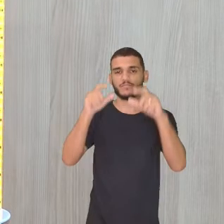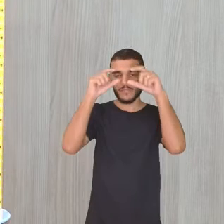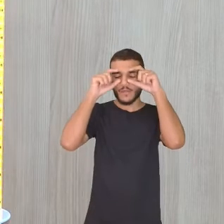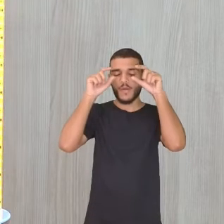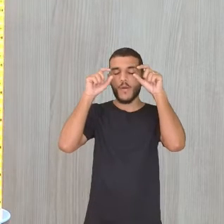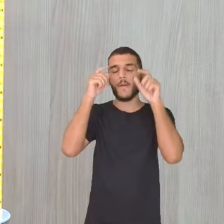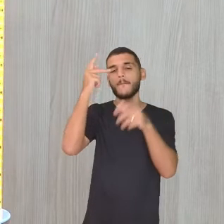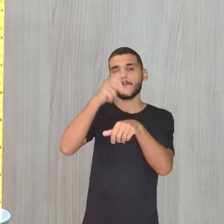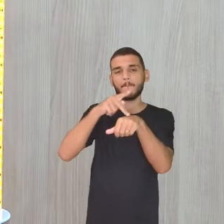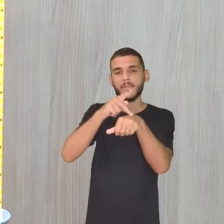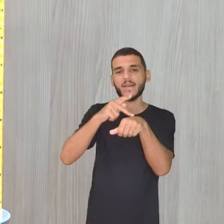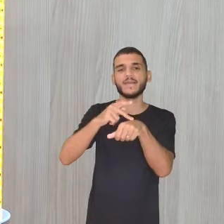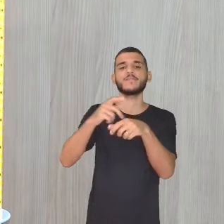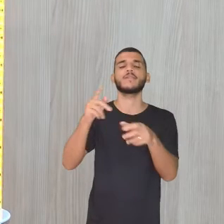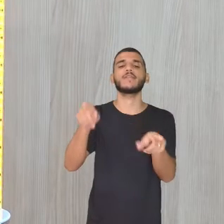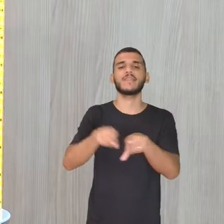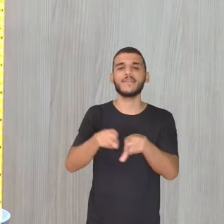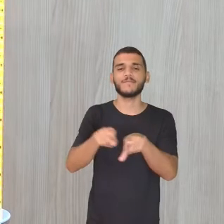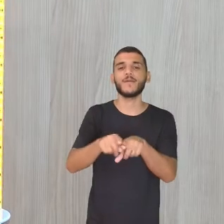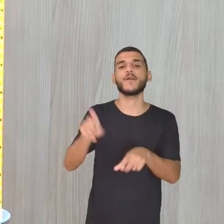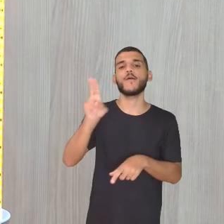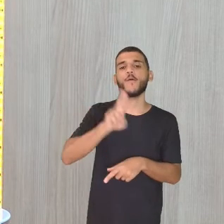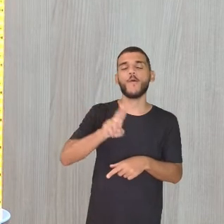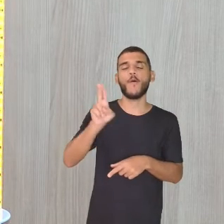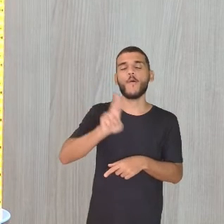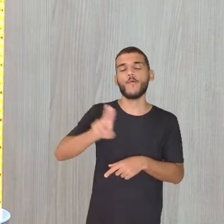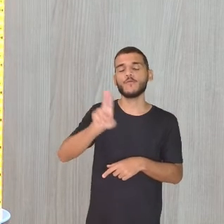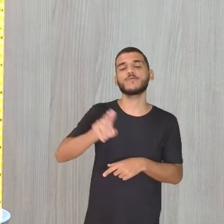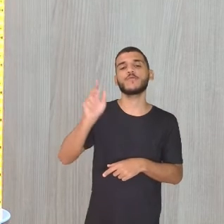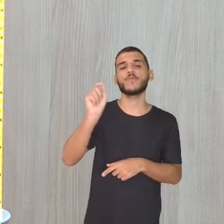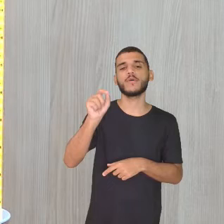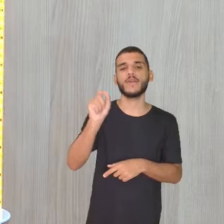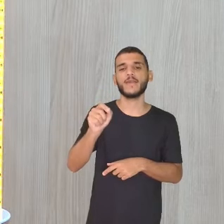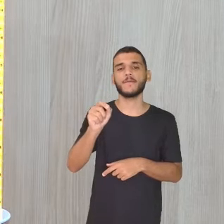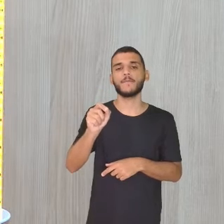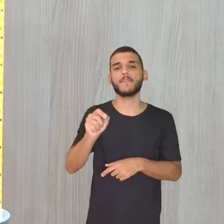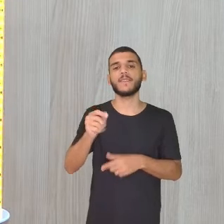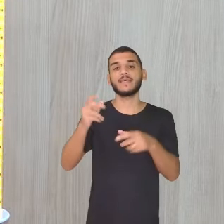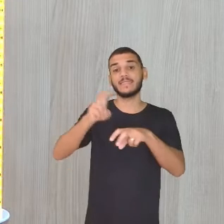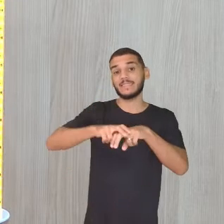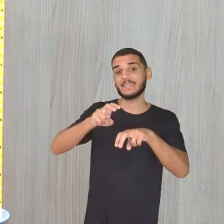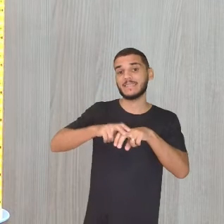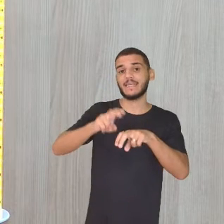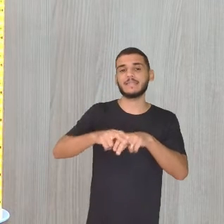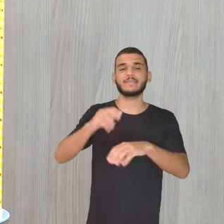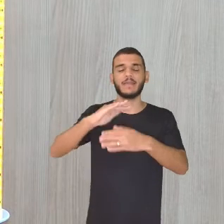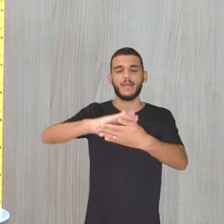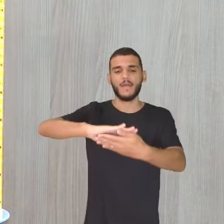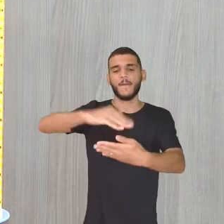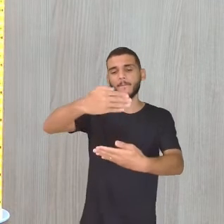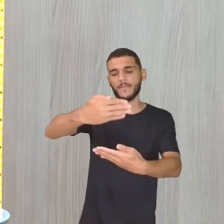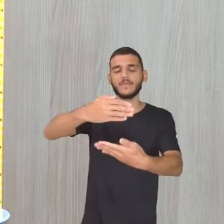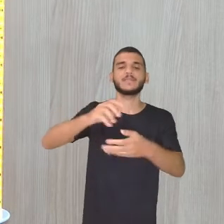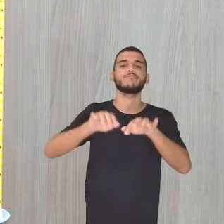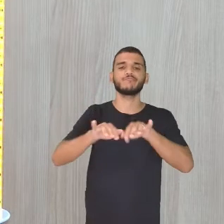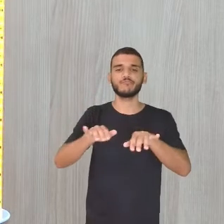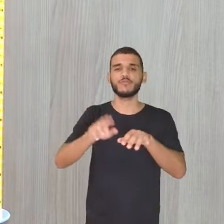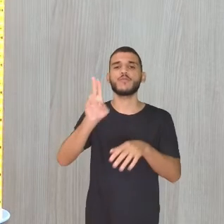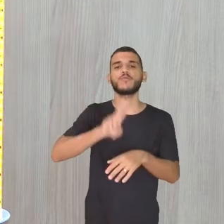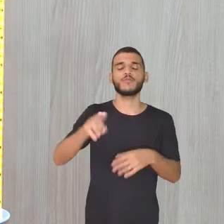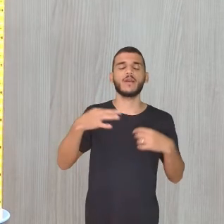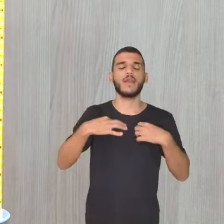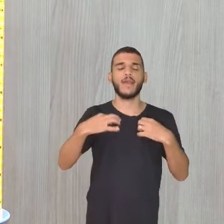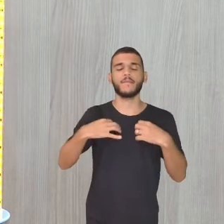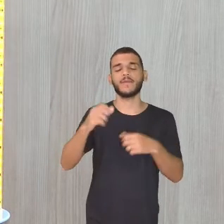uso óculos arredondados e hoje eu estou sentada atrás de uma mesa com o computador na minha frente e uso uma camisa azul.